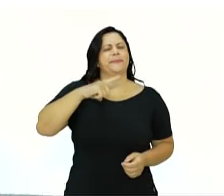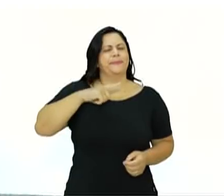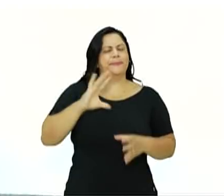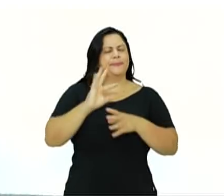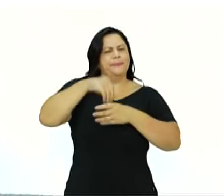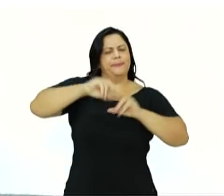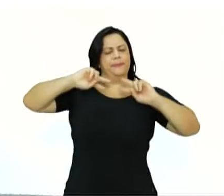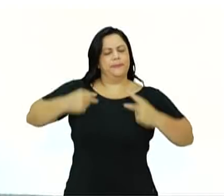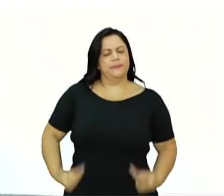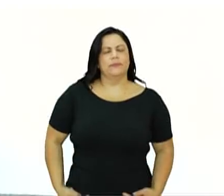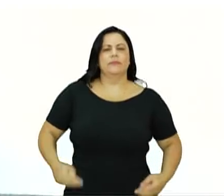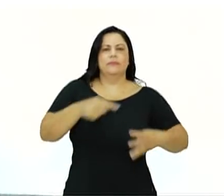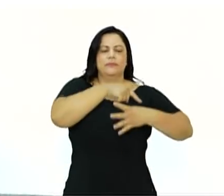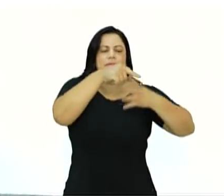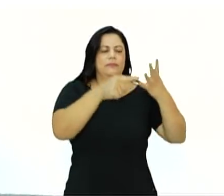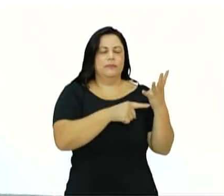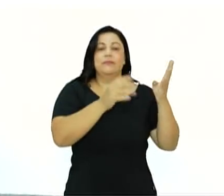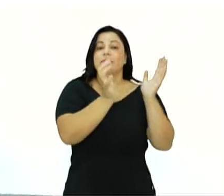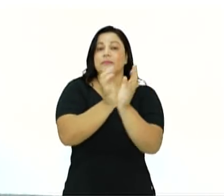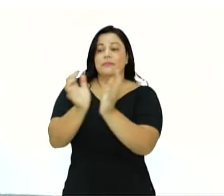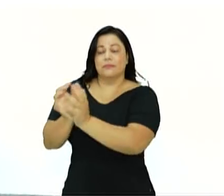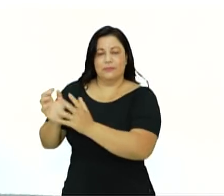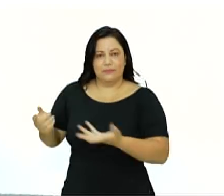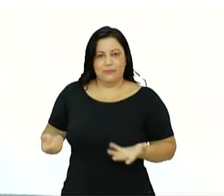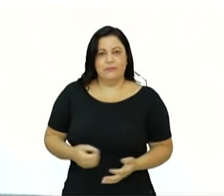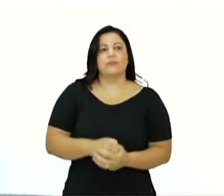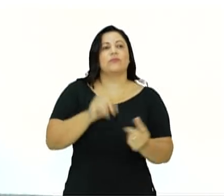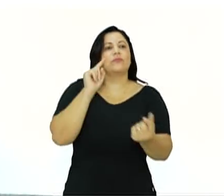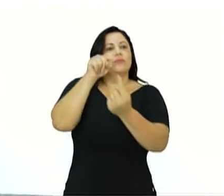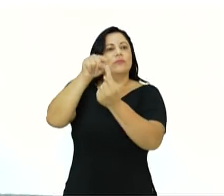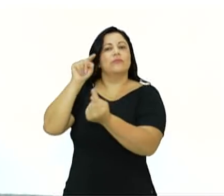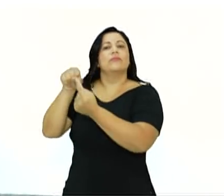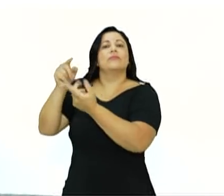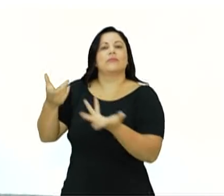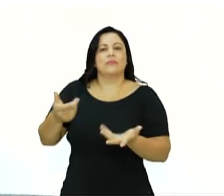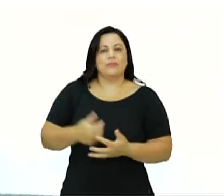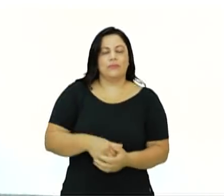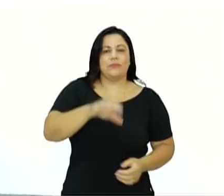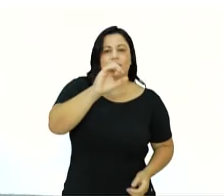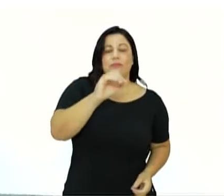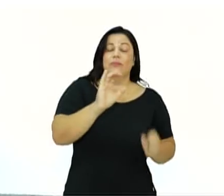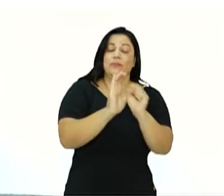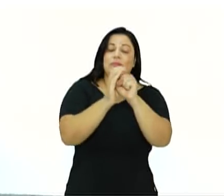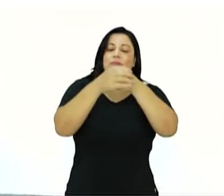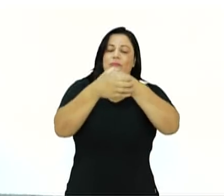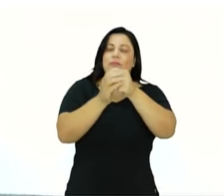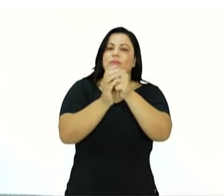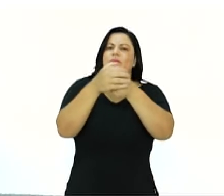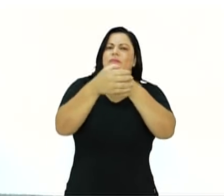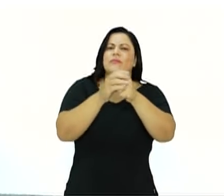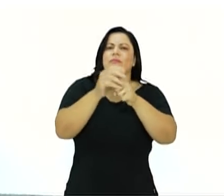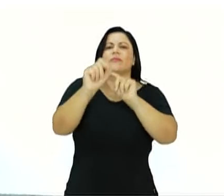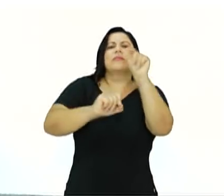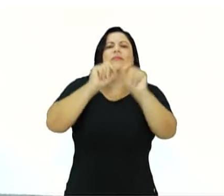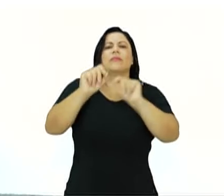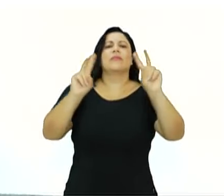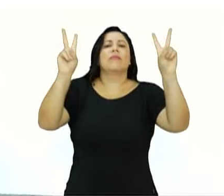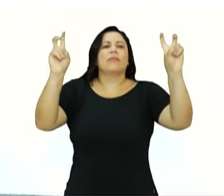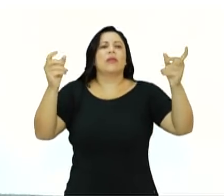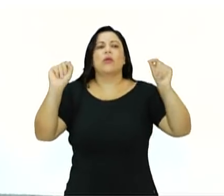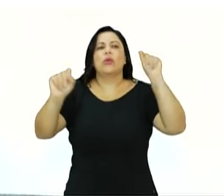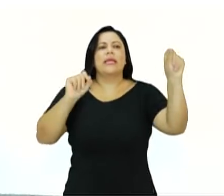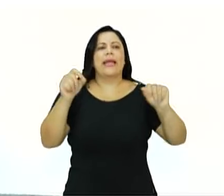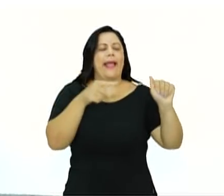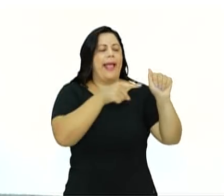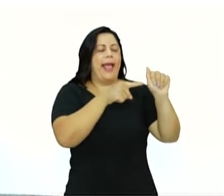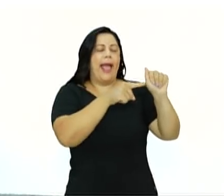quais possuem alguns subtipos. O tecido cartilaginoso, por exemplo, é um tipo de tecido, letra A,